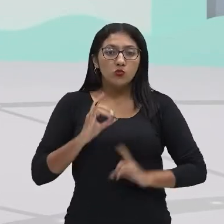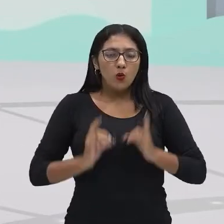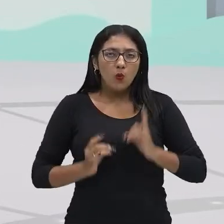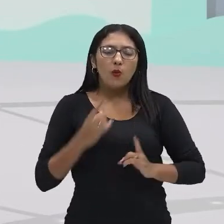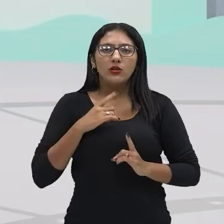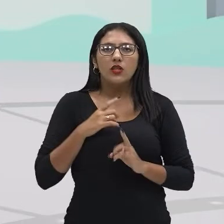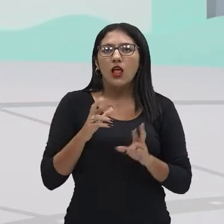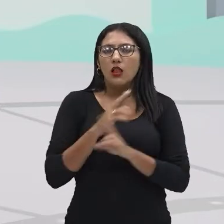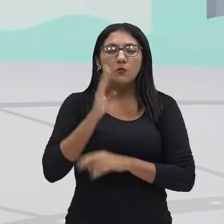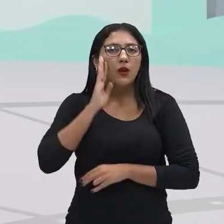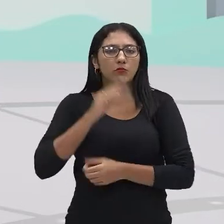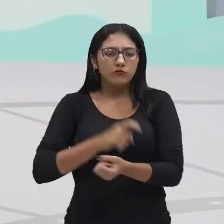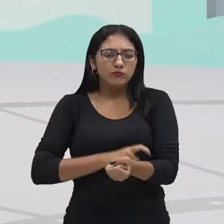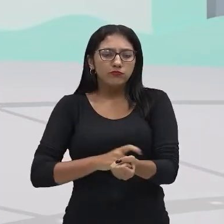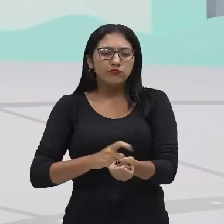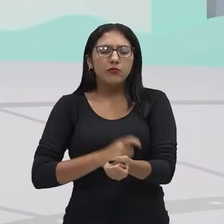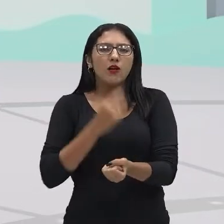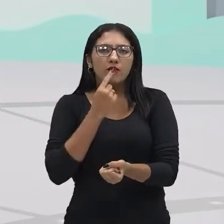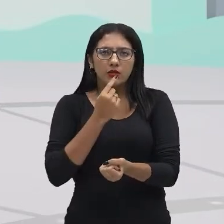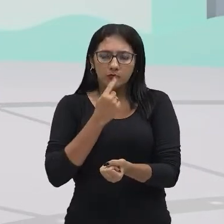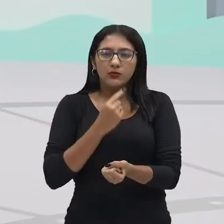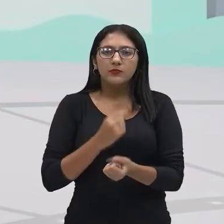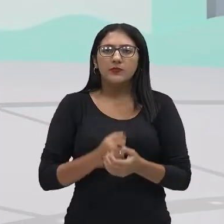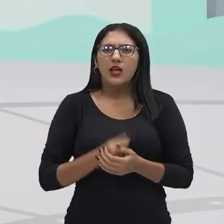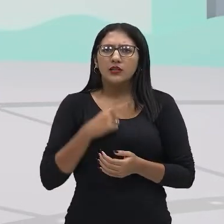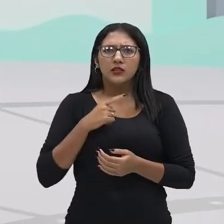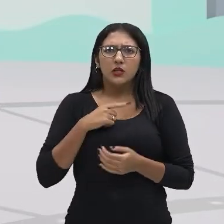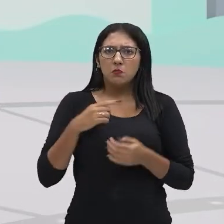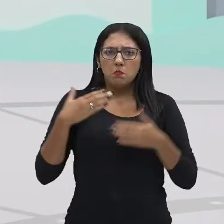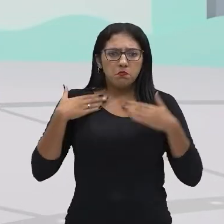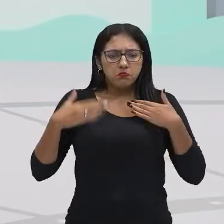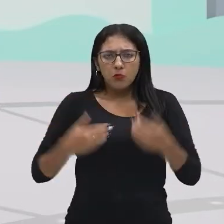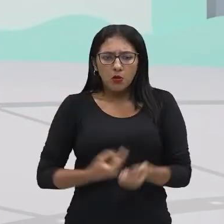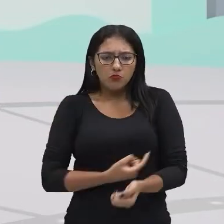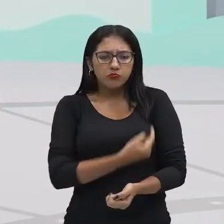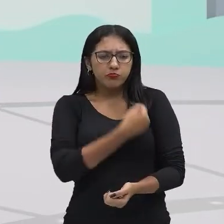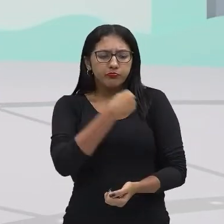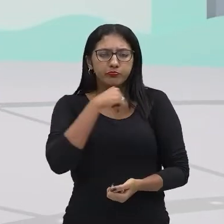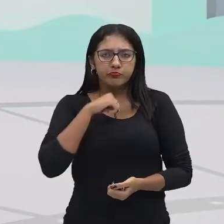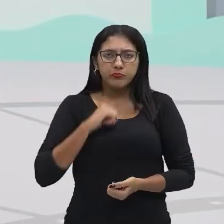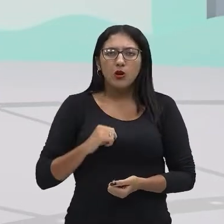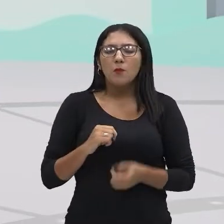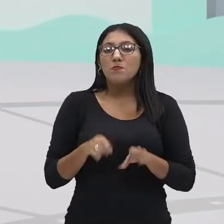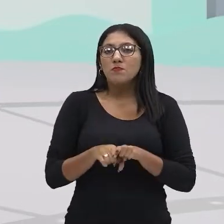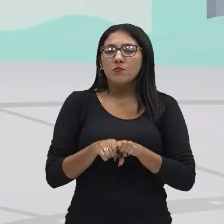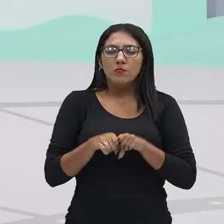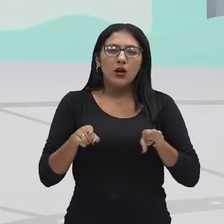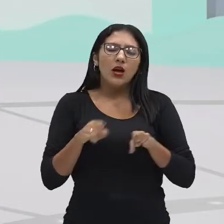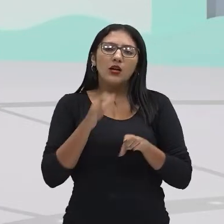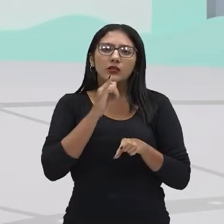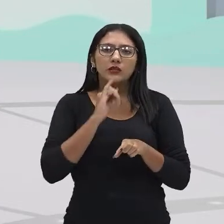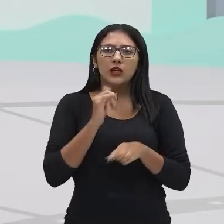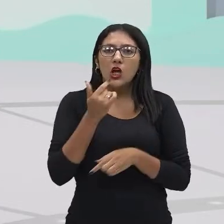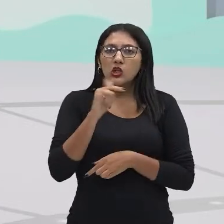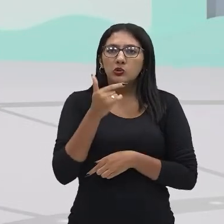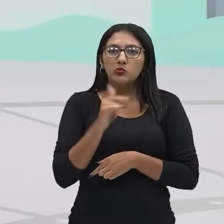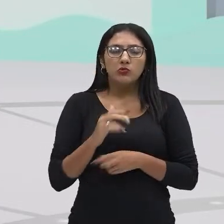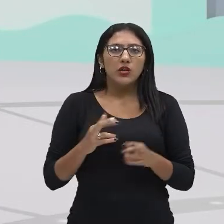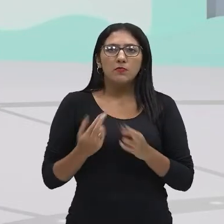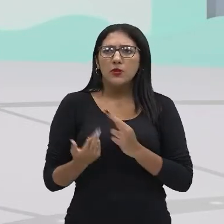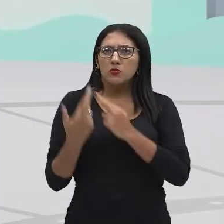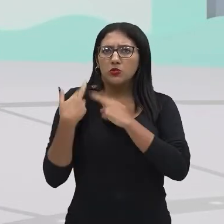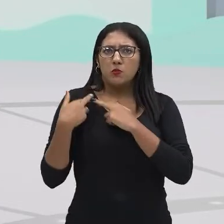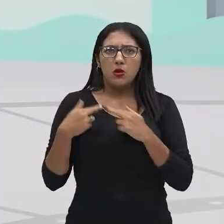corrente sanguínea e ficando na corrente sanguínea vai para todo o corpo. Só que eles não vão atuar no corpo